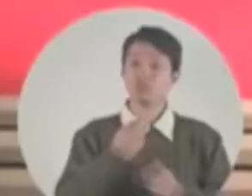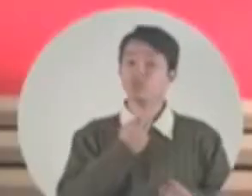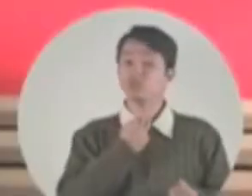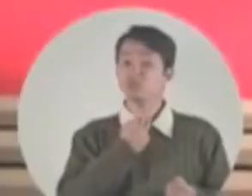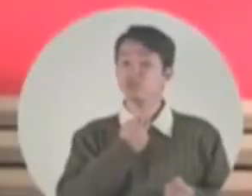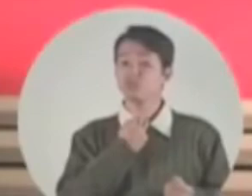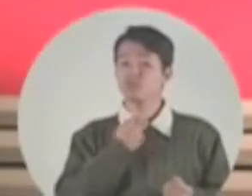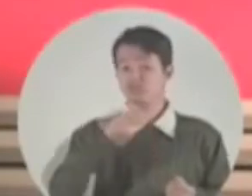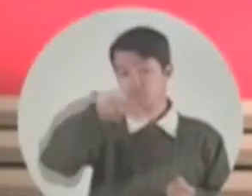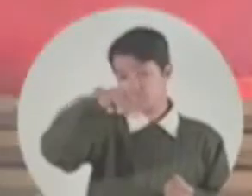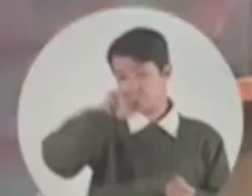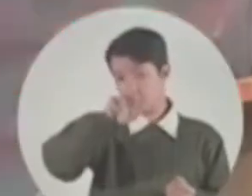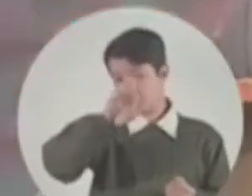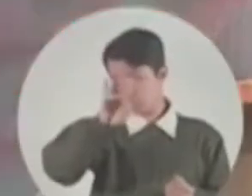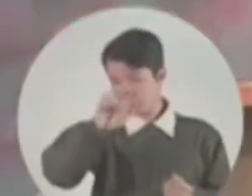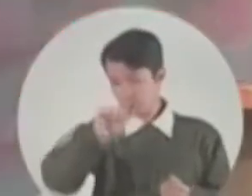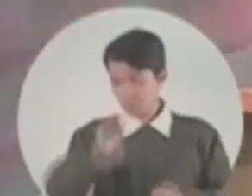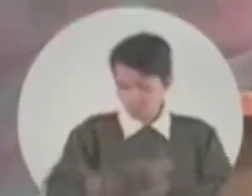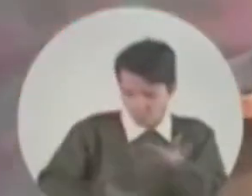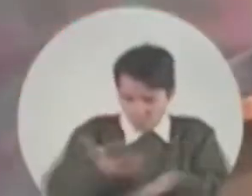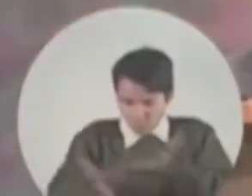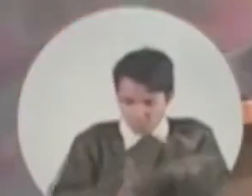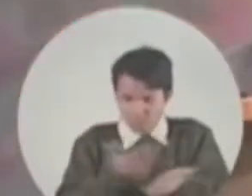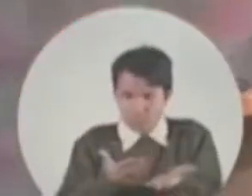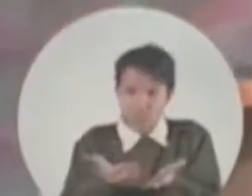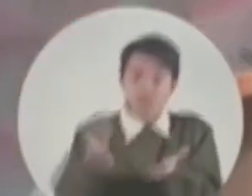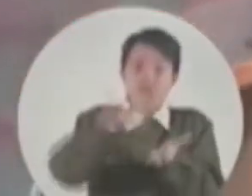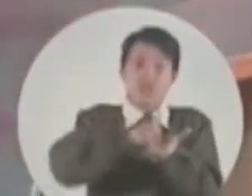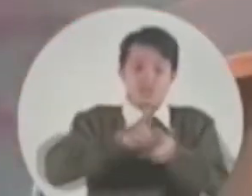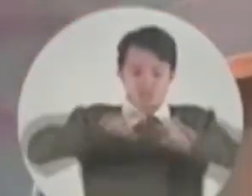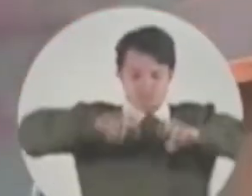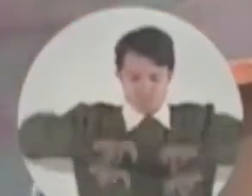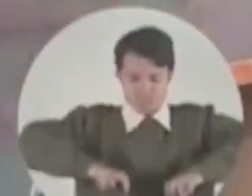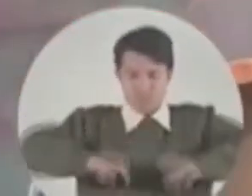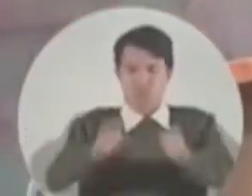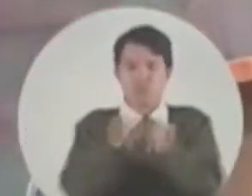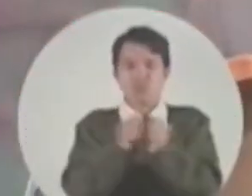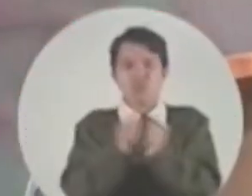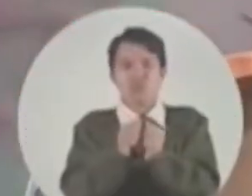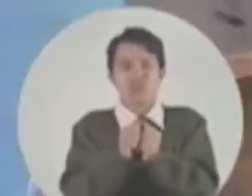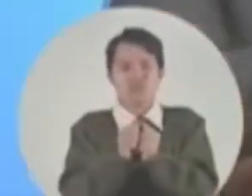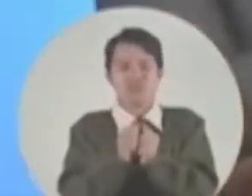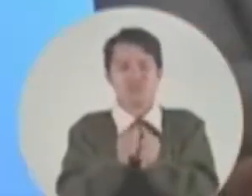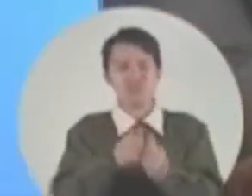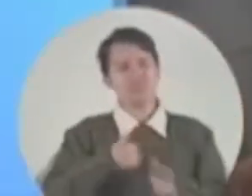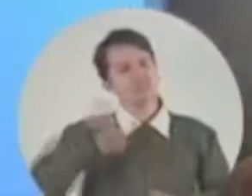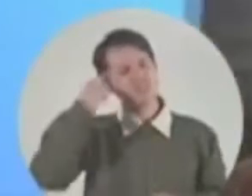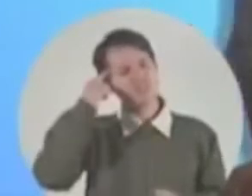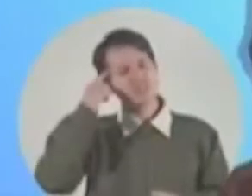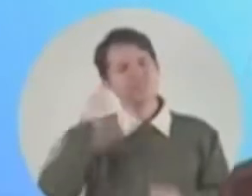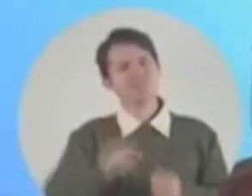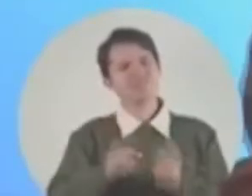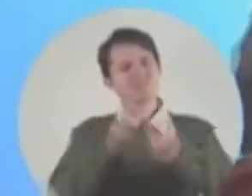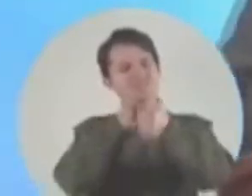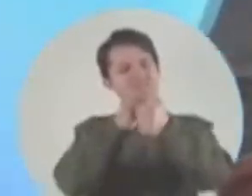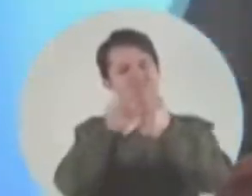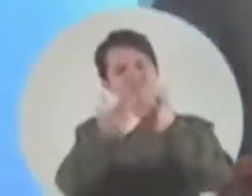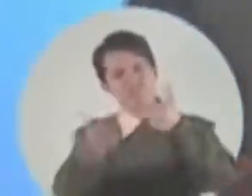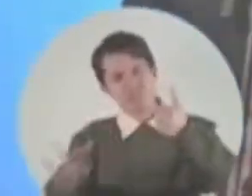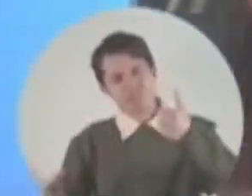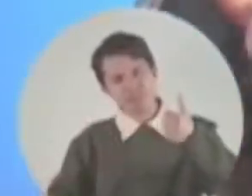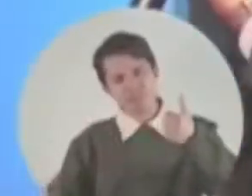Marta servia, enquanto Lázaro estava à mesa com ele. A primeira face da